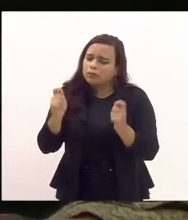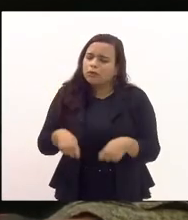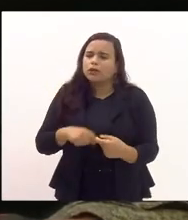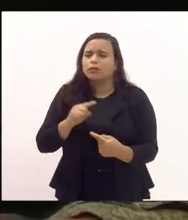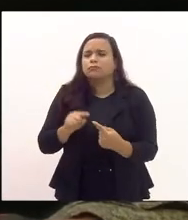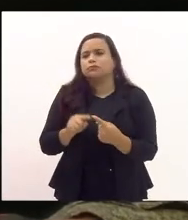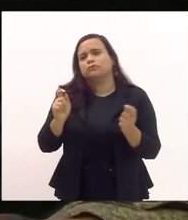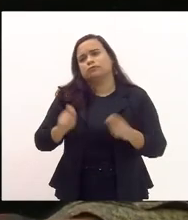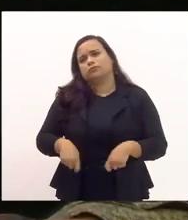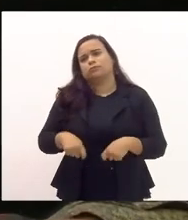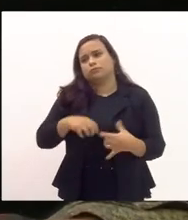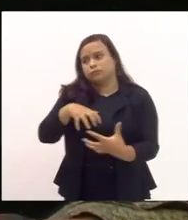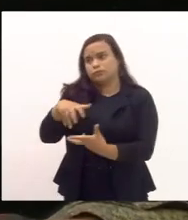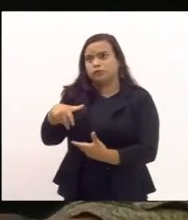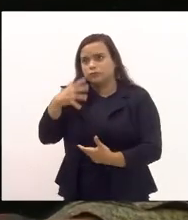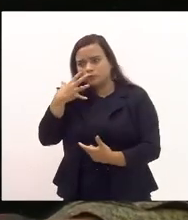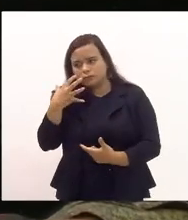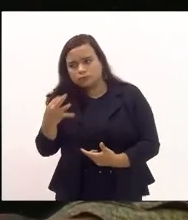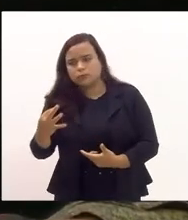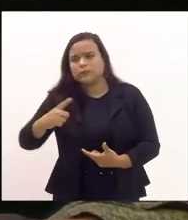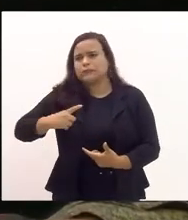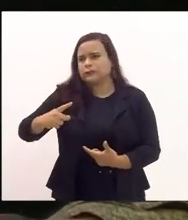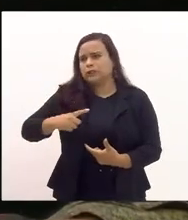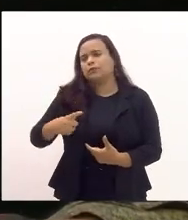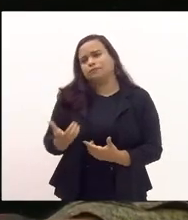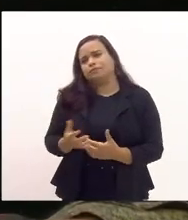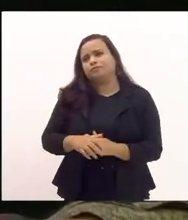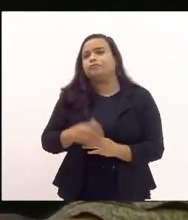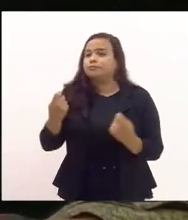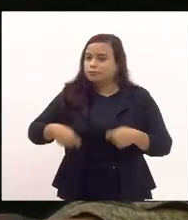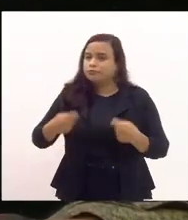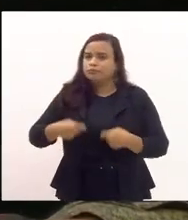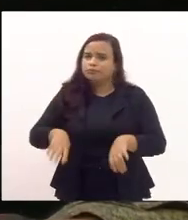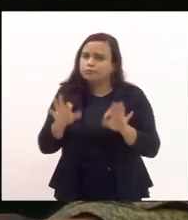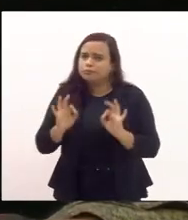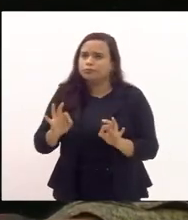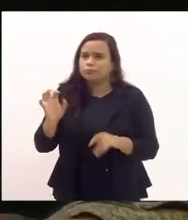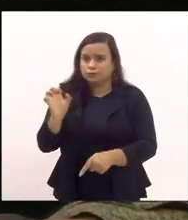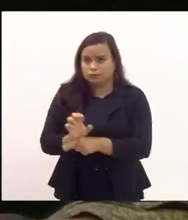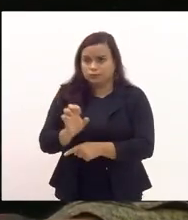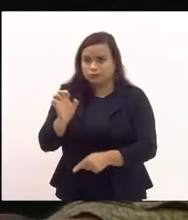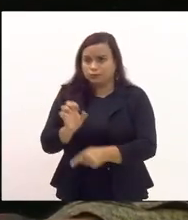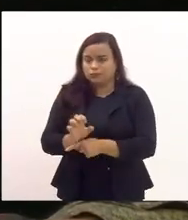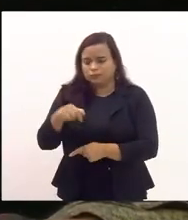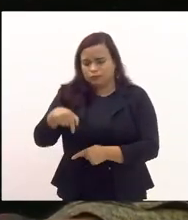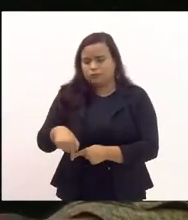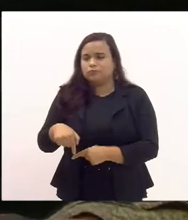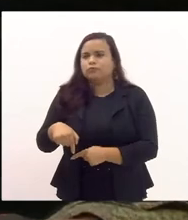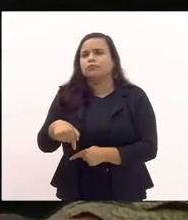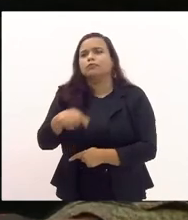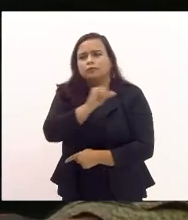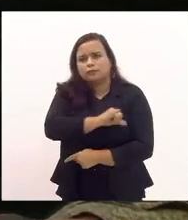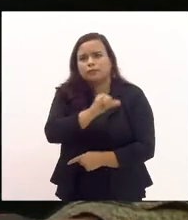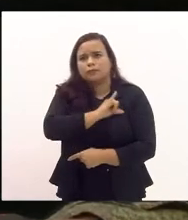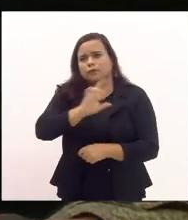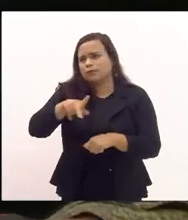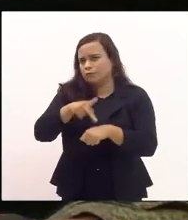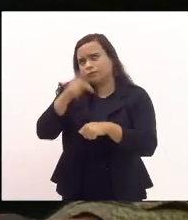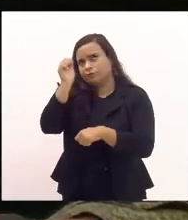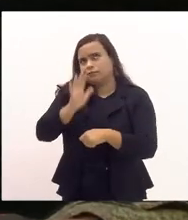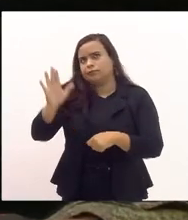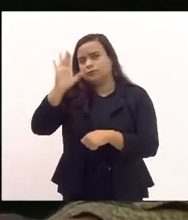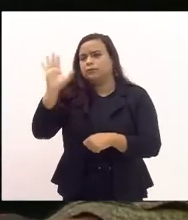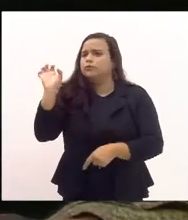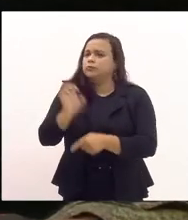vem olhando para esse tema e a gente precisa garantir que no nosso estado nos países do nosso Estado a gente